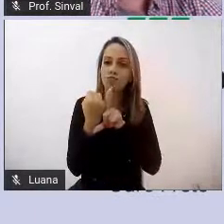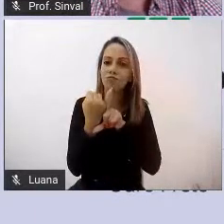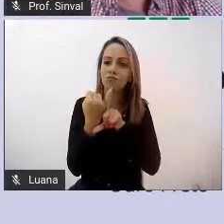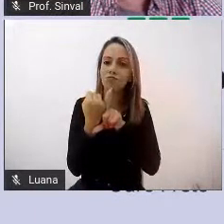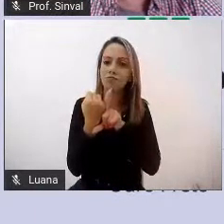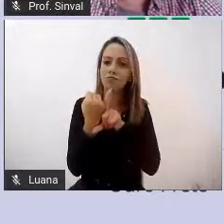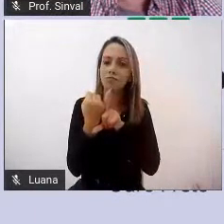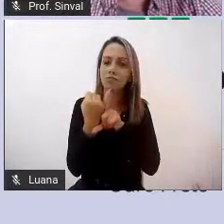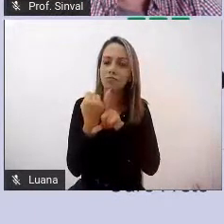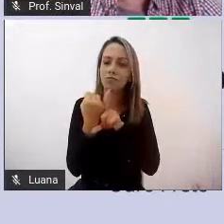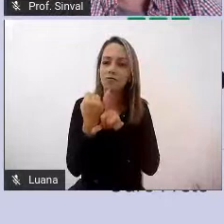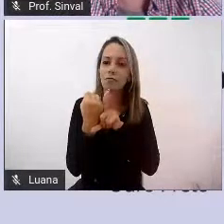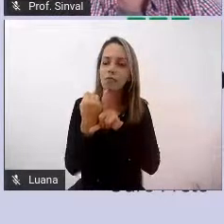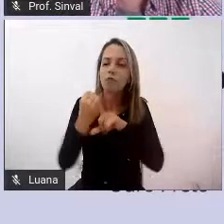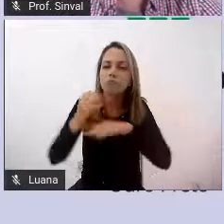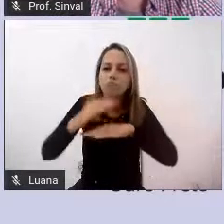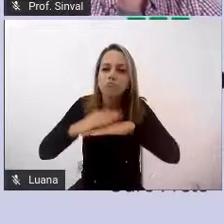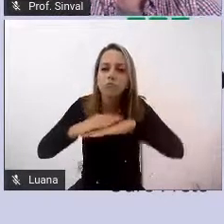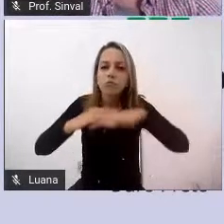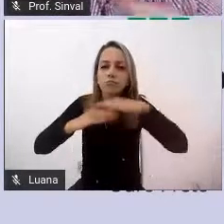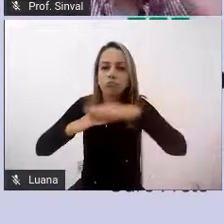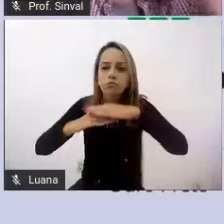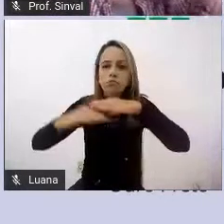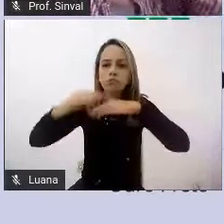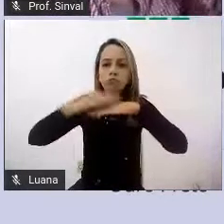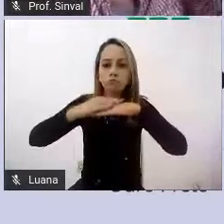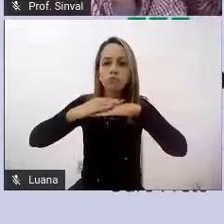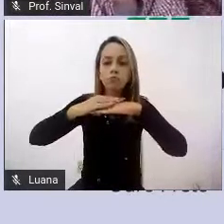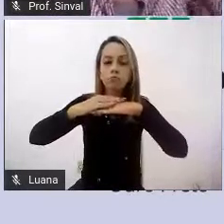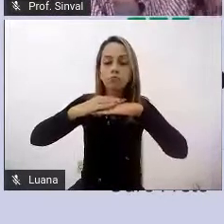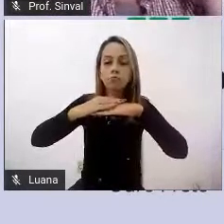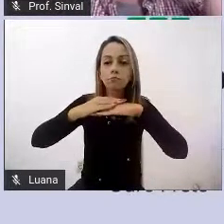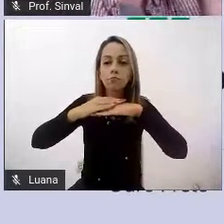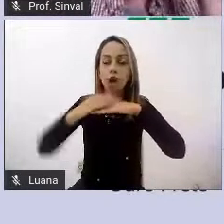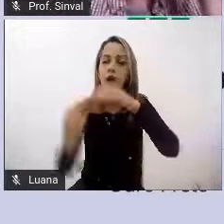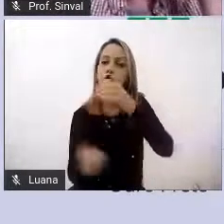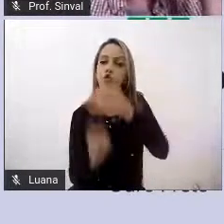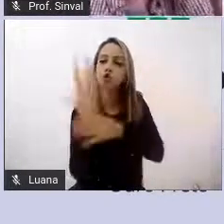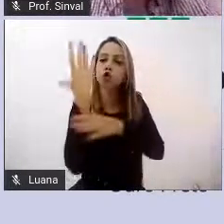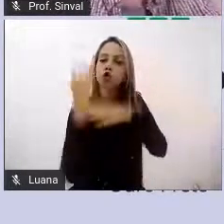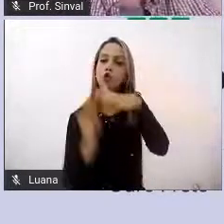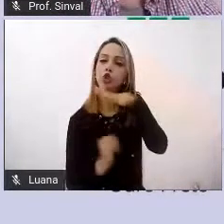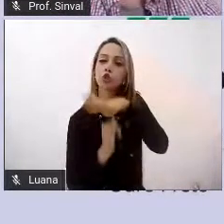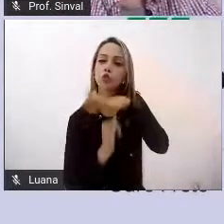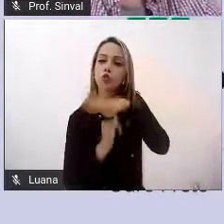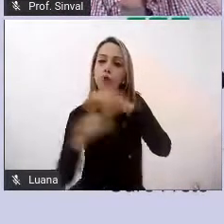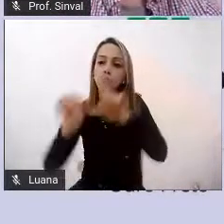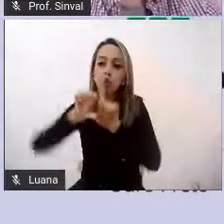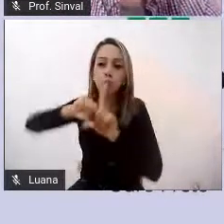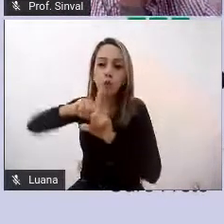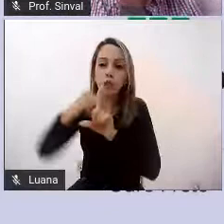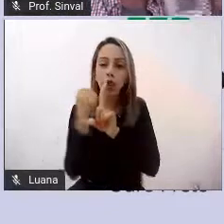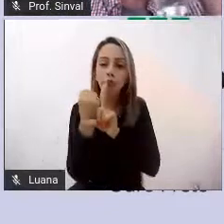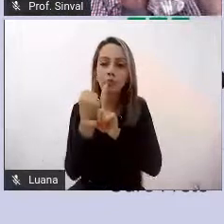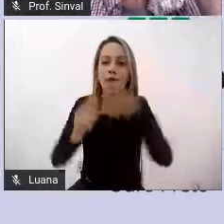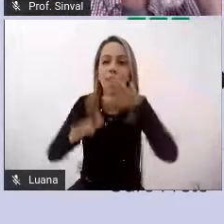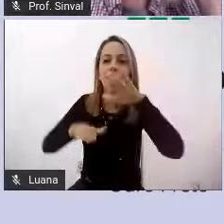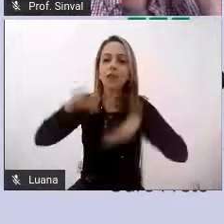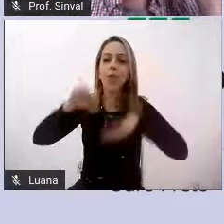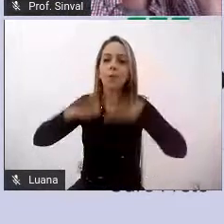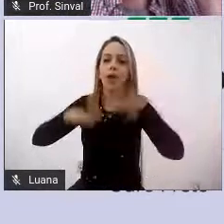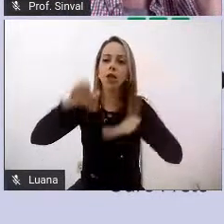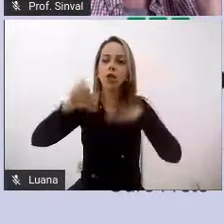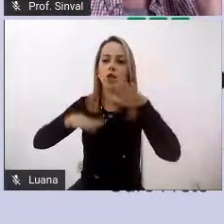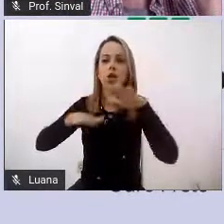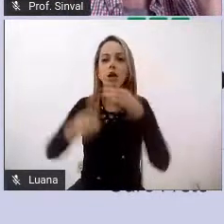está em formação, a construção de instituições sociais depende muitas vezes da criação de marcas